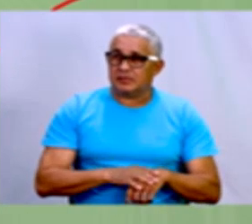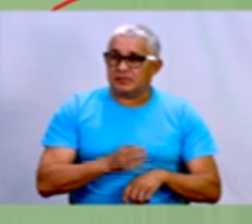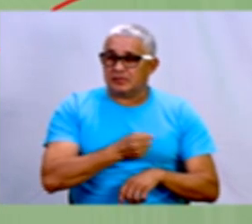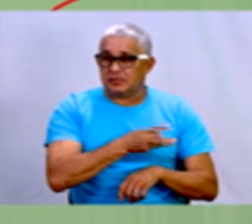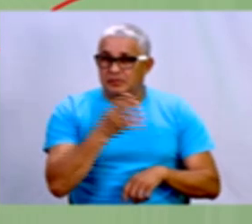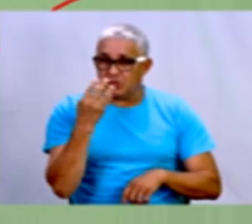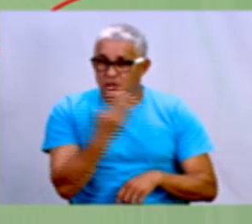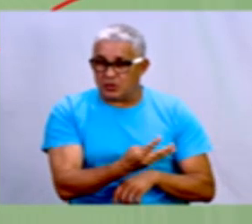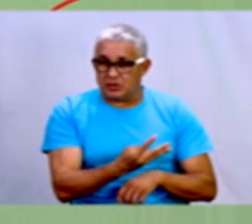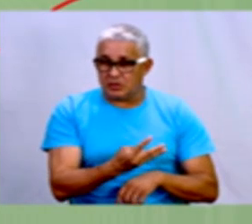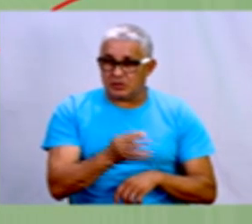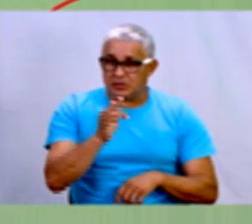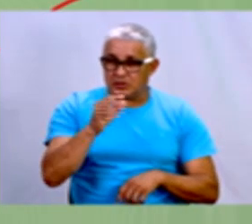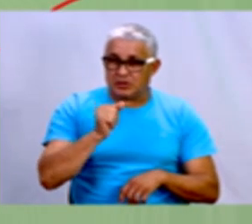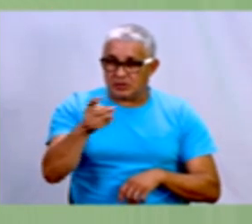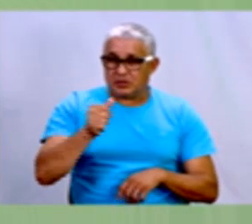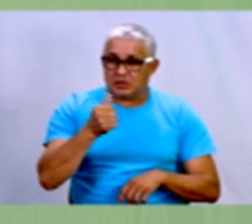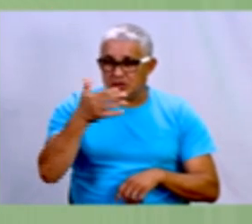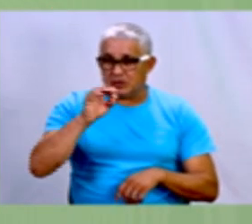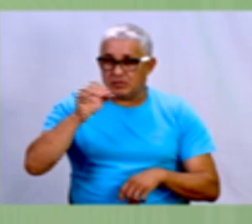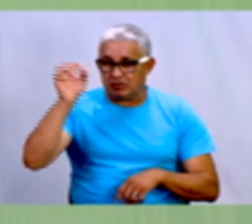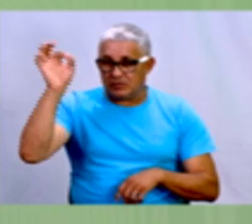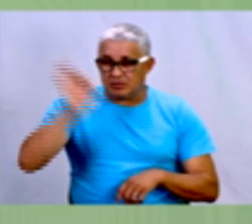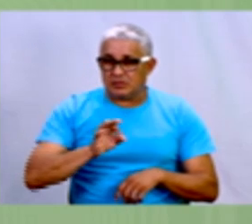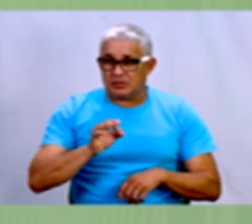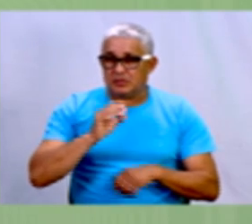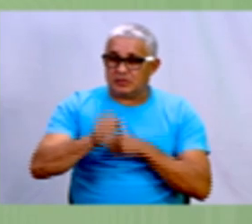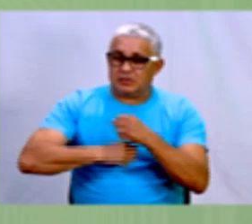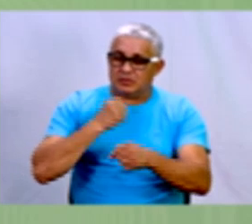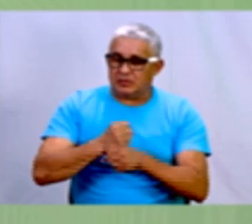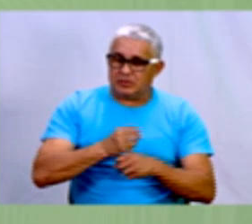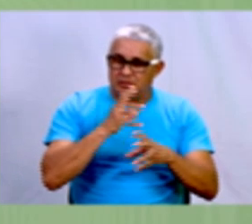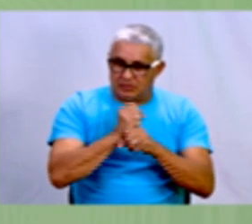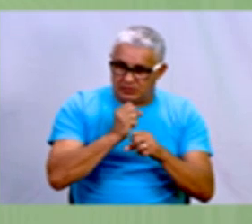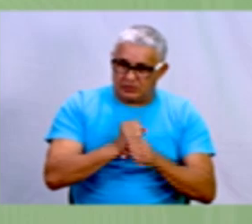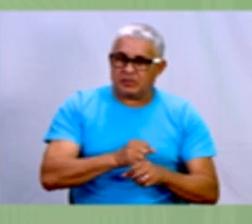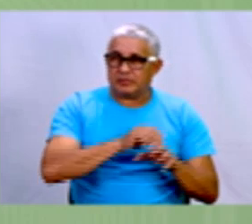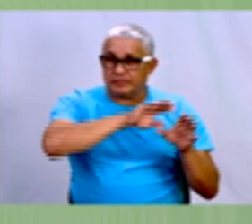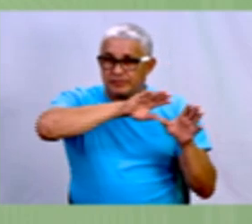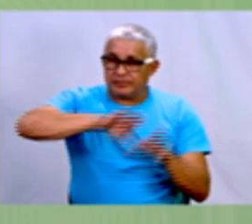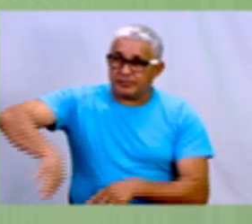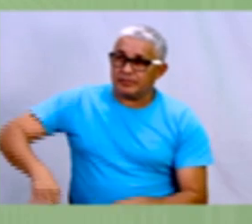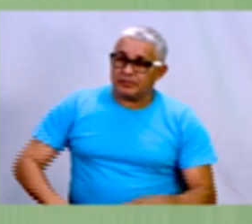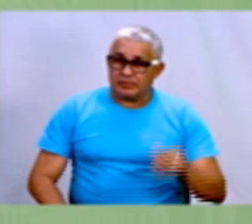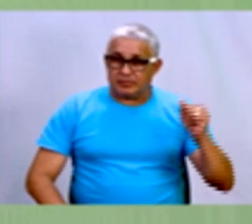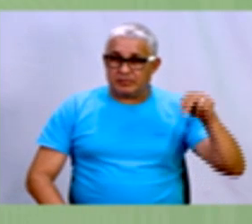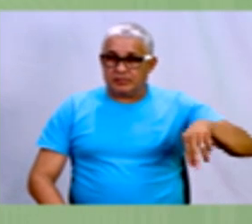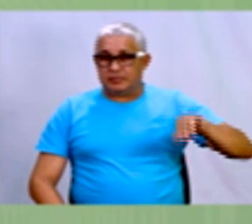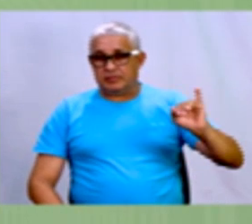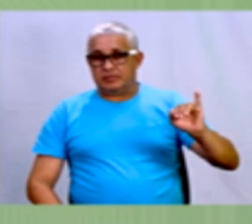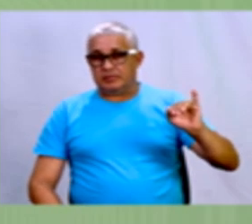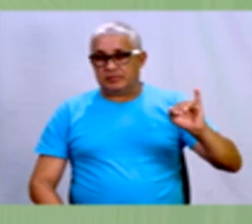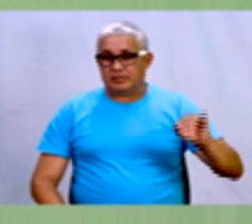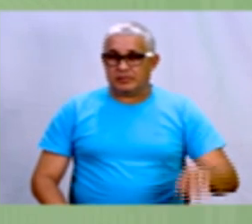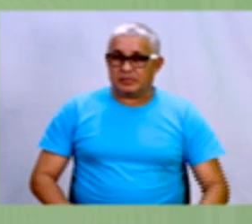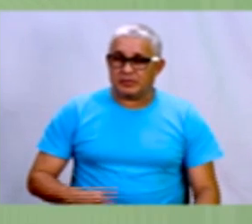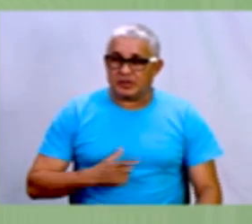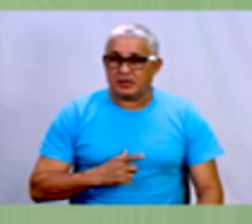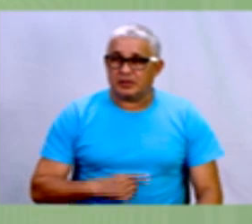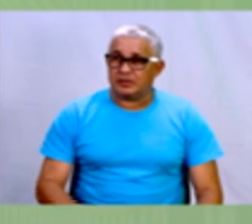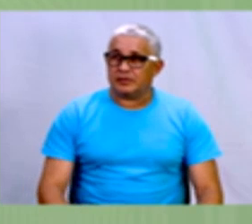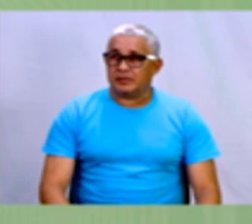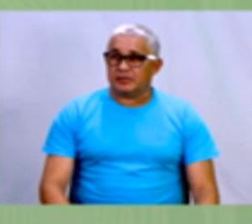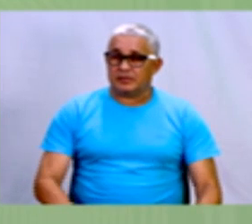é 4 e a taxa é 10% ao ano. Então, vamos calcular. O ANI primeiro, né? Então, aqui eu tenho,